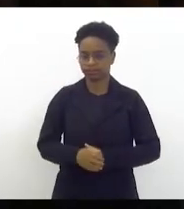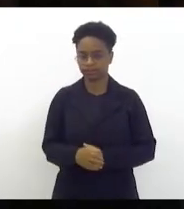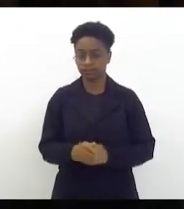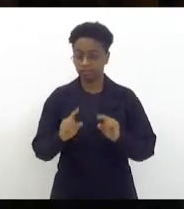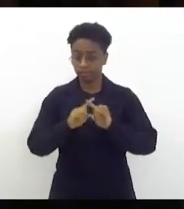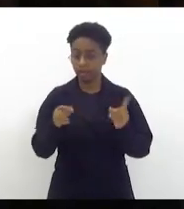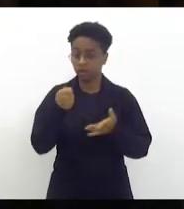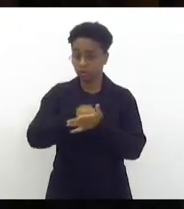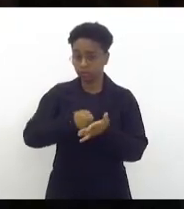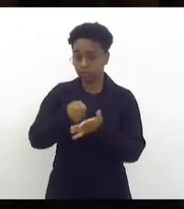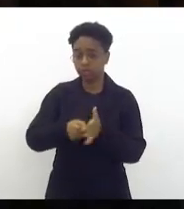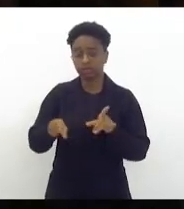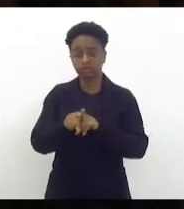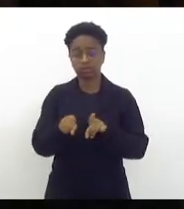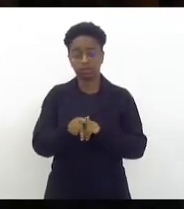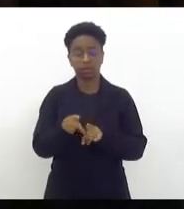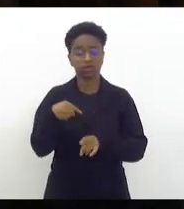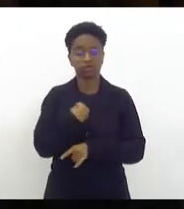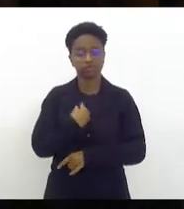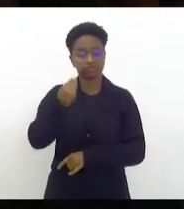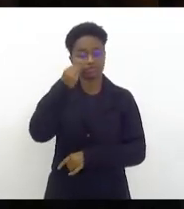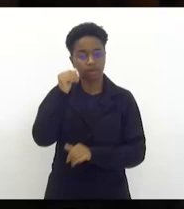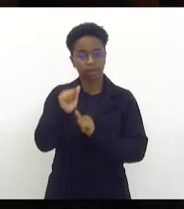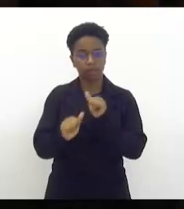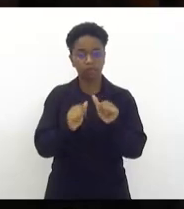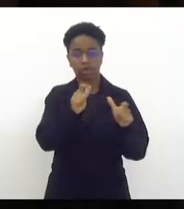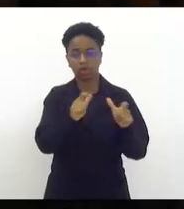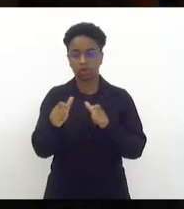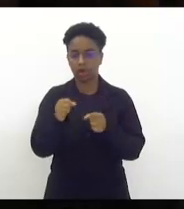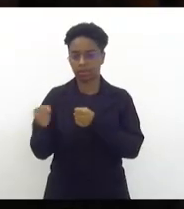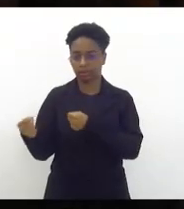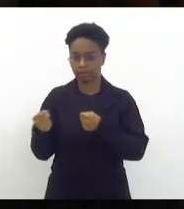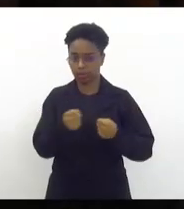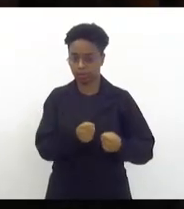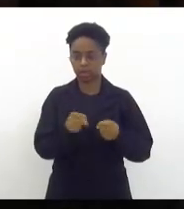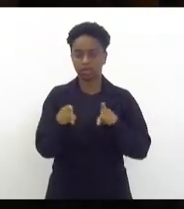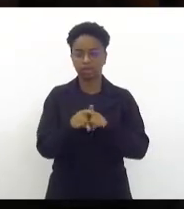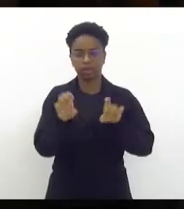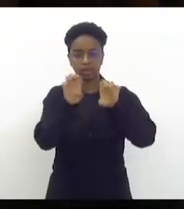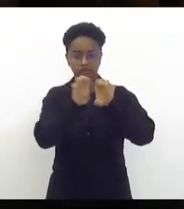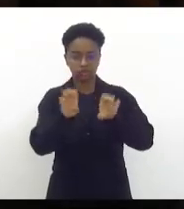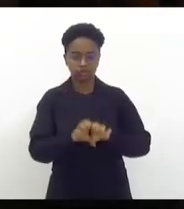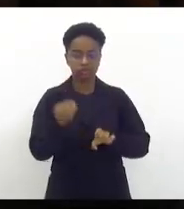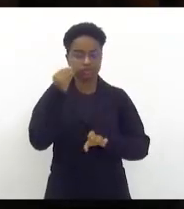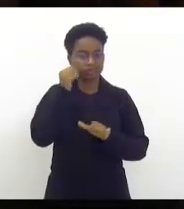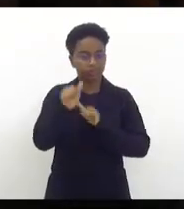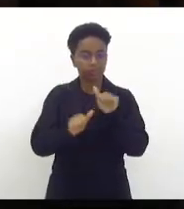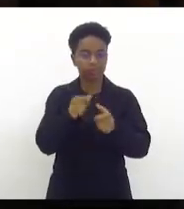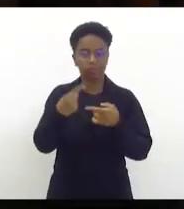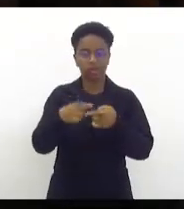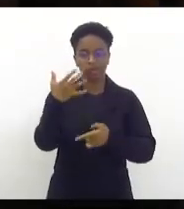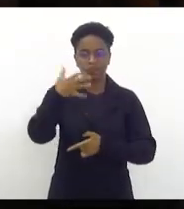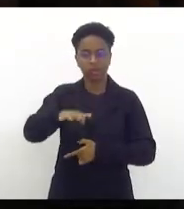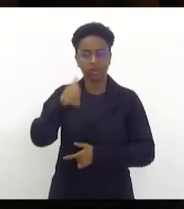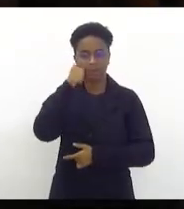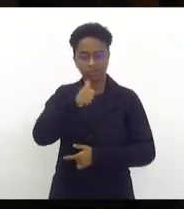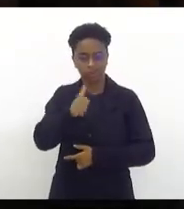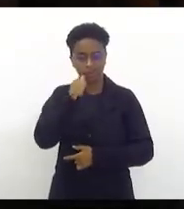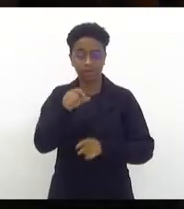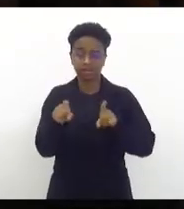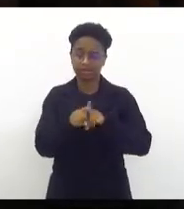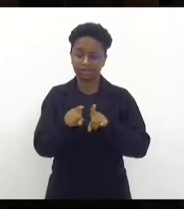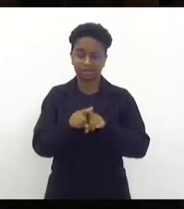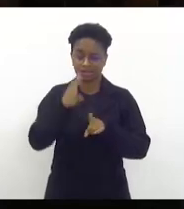uma luta também para que a gente possa mudar esses espaços de poder, essas estruturas que não querem mulheres e muito